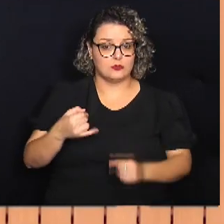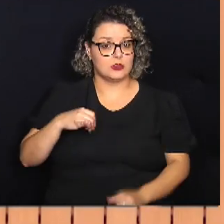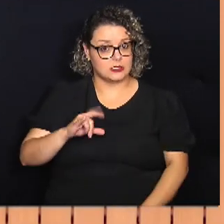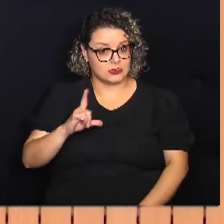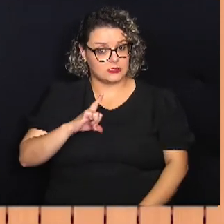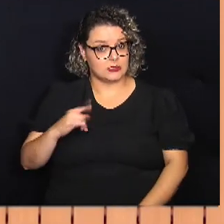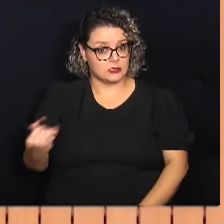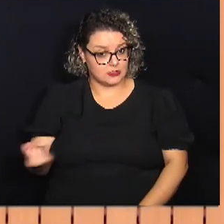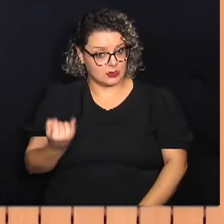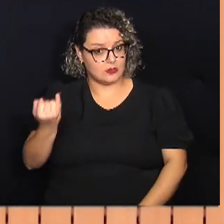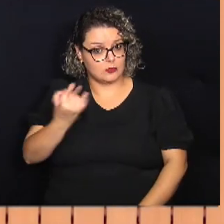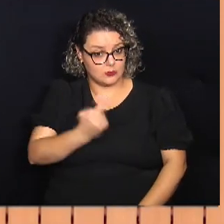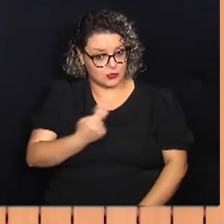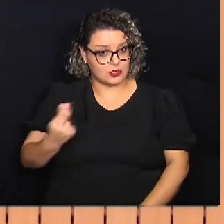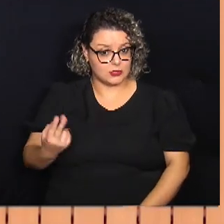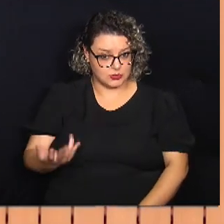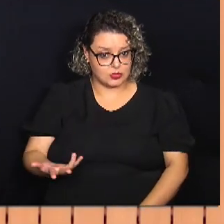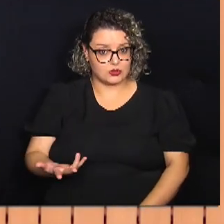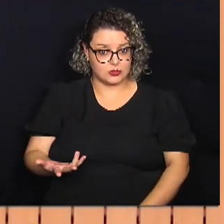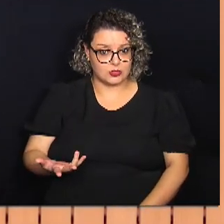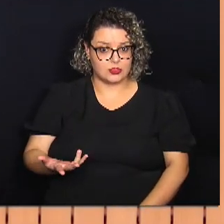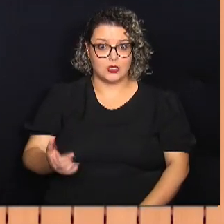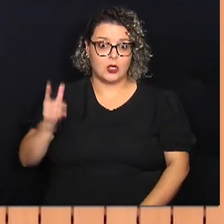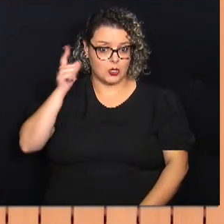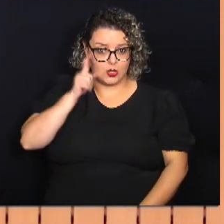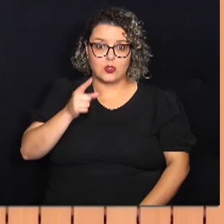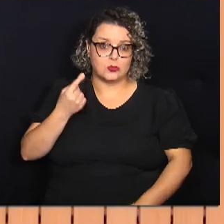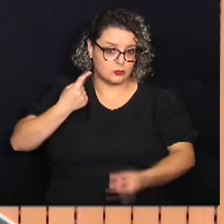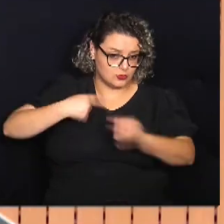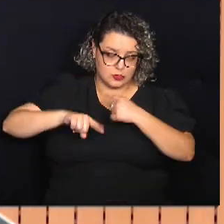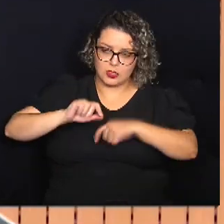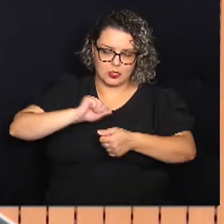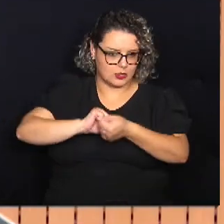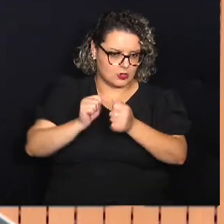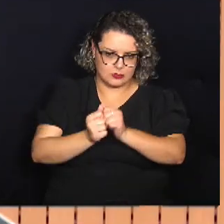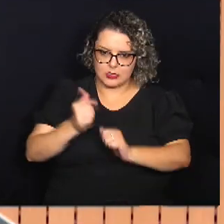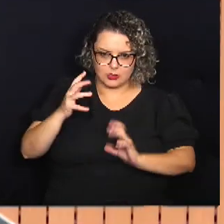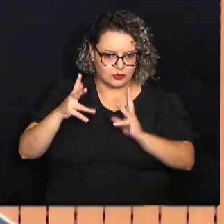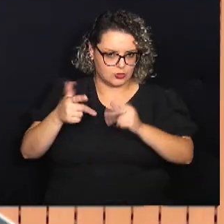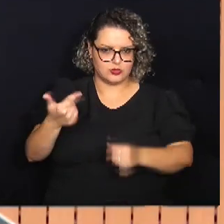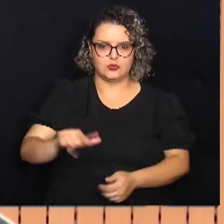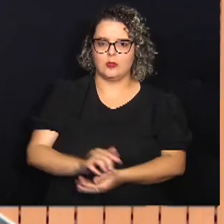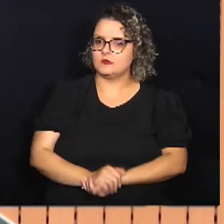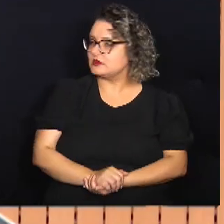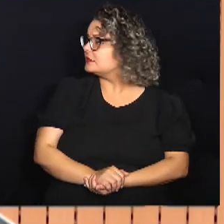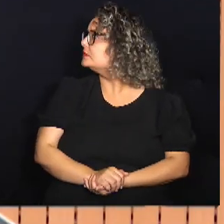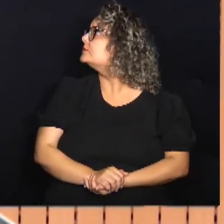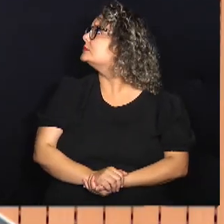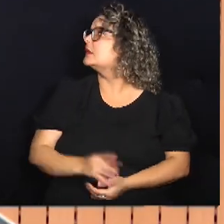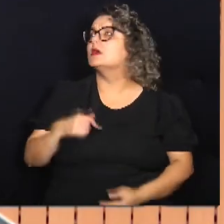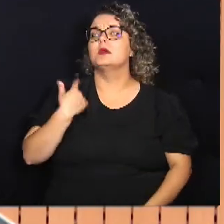nome, você consegue reconstruir tudo. E para nós, cada vez que nós